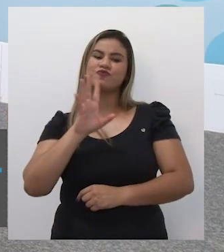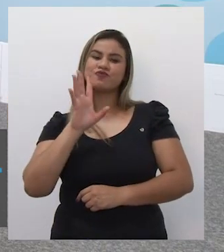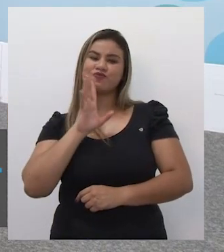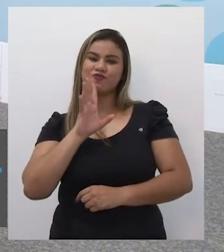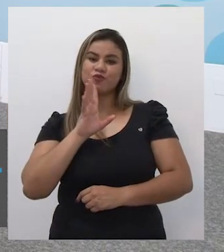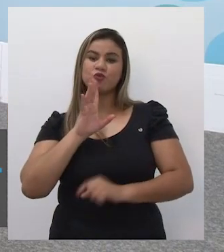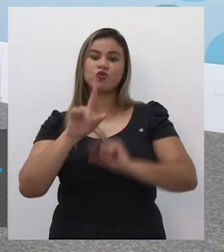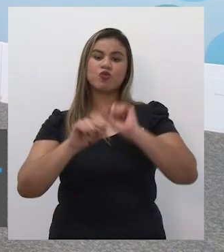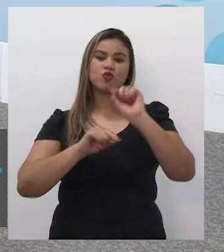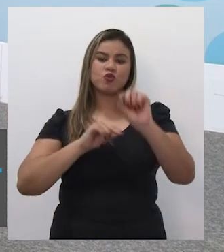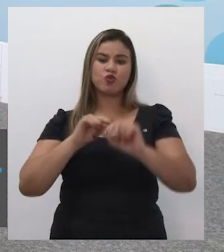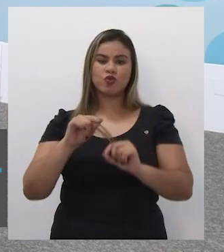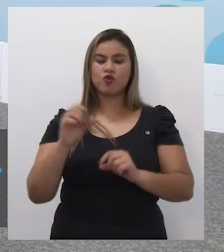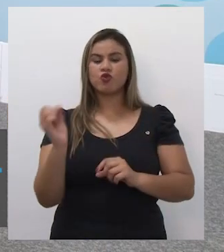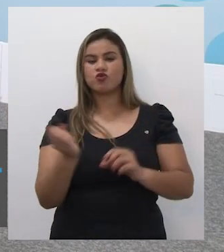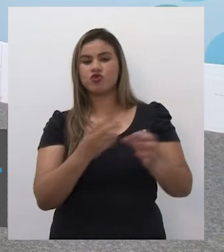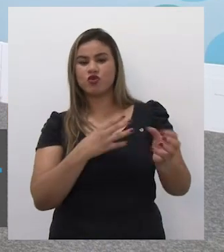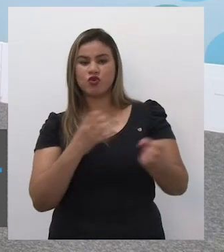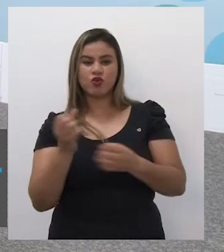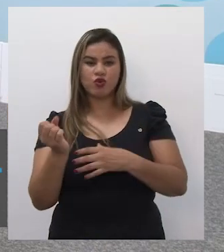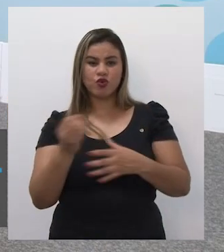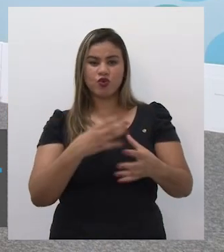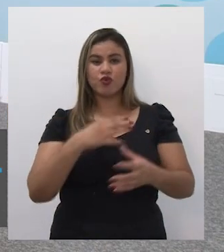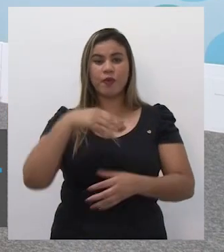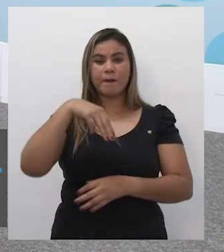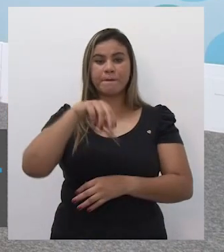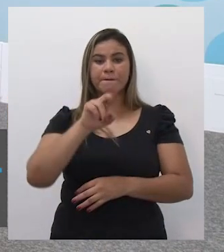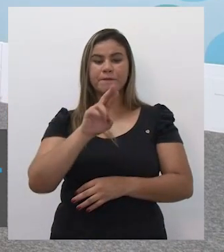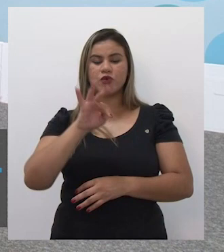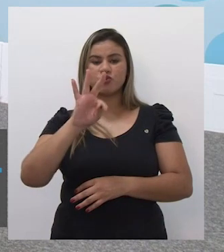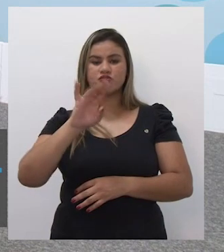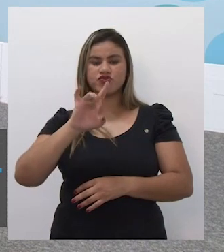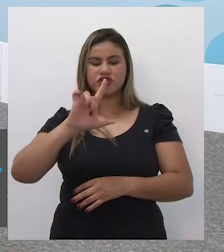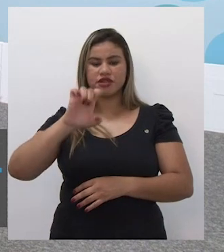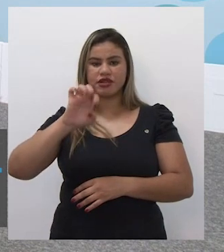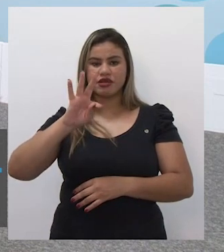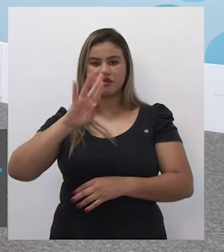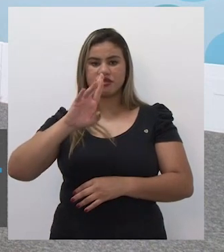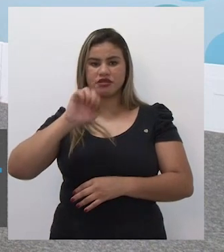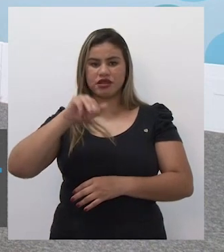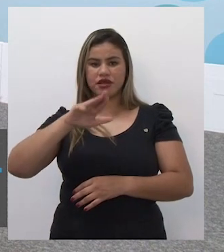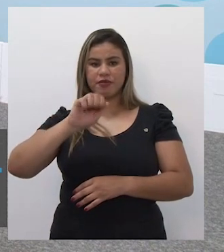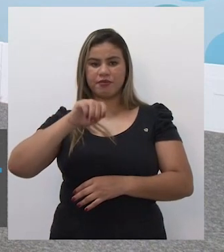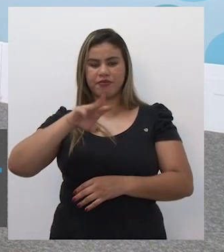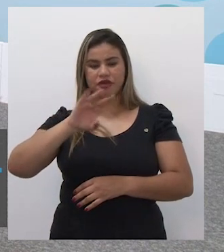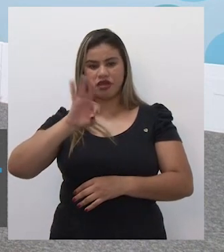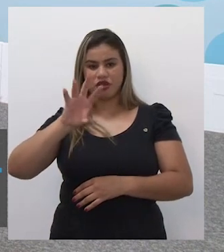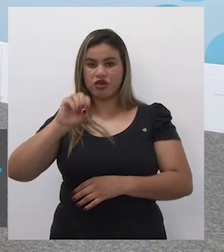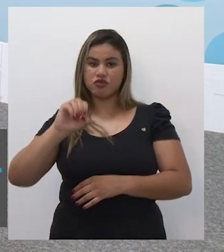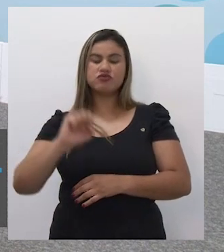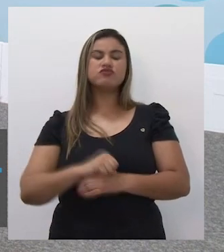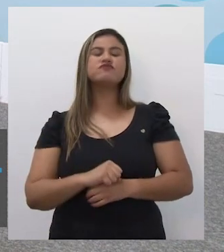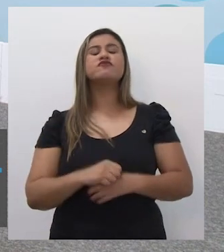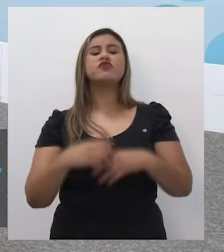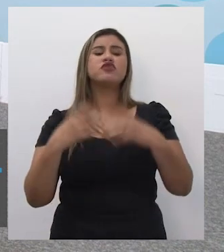cultura dos novos multiletramentos, envolvendo o uso das multissemioses, que também vai exigir